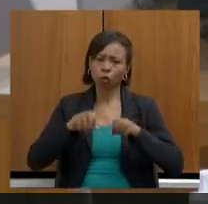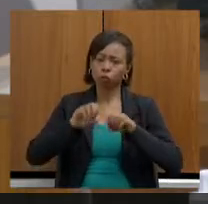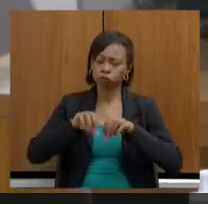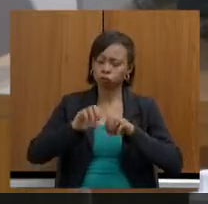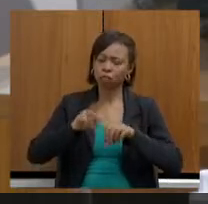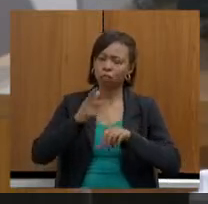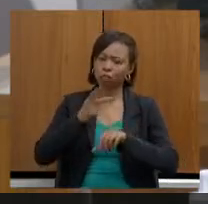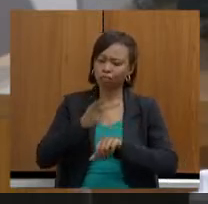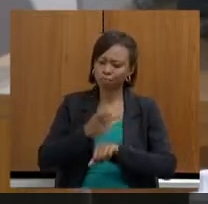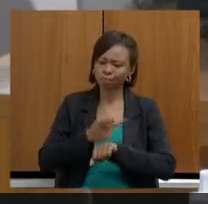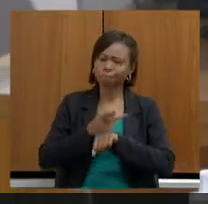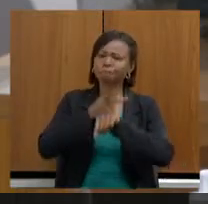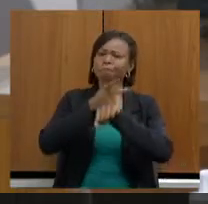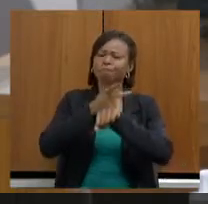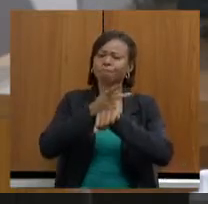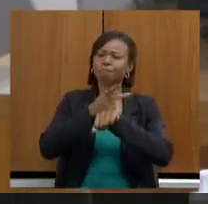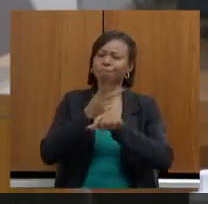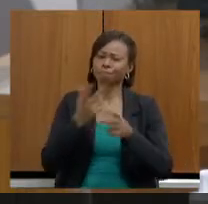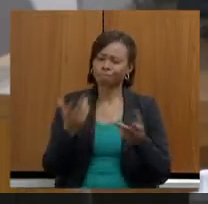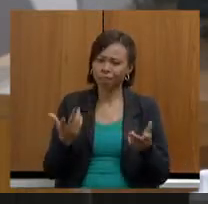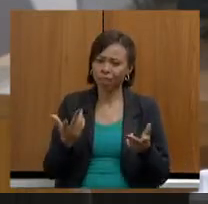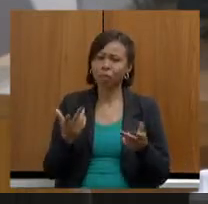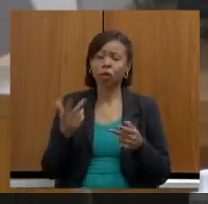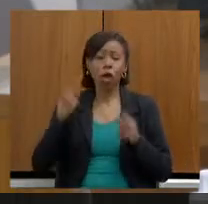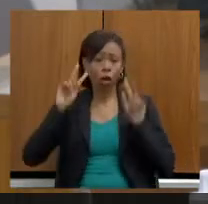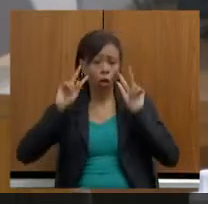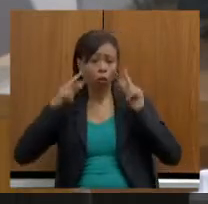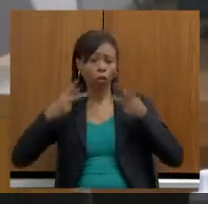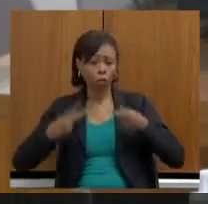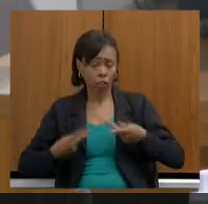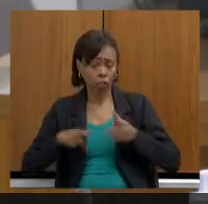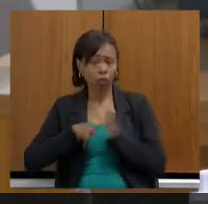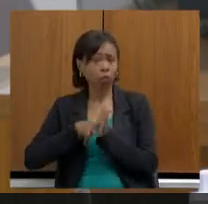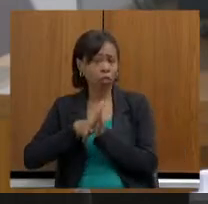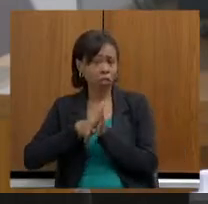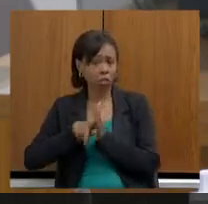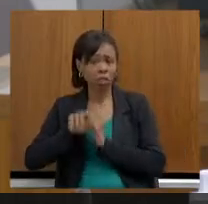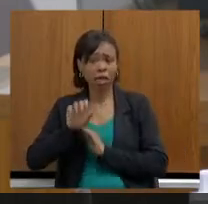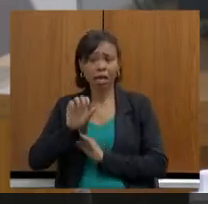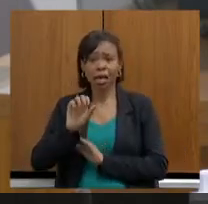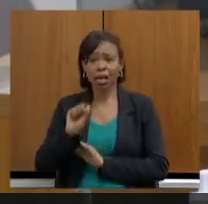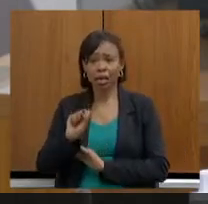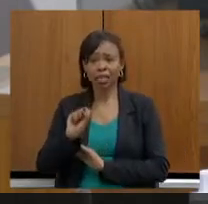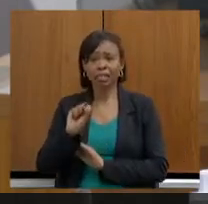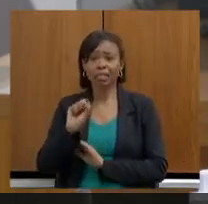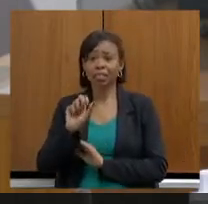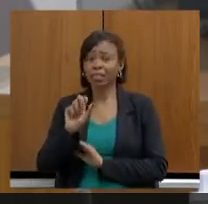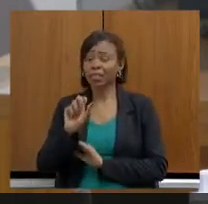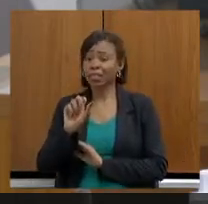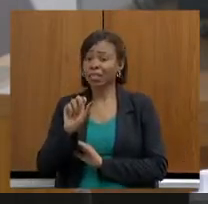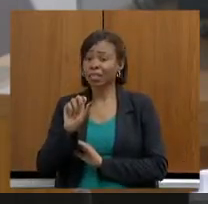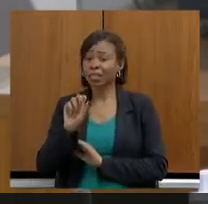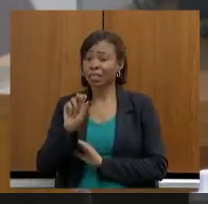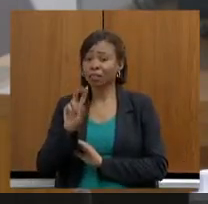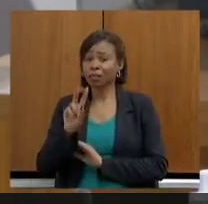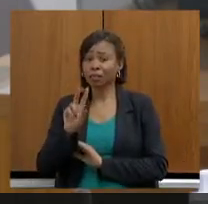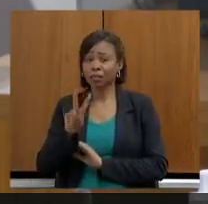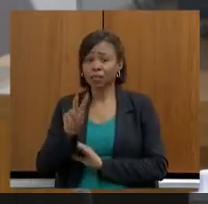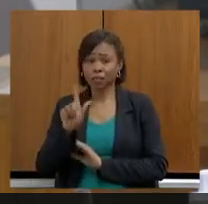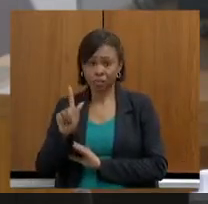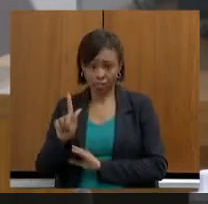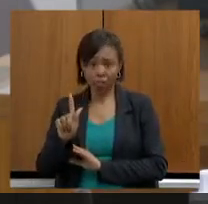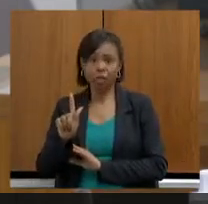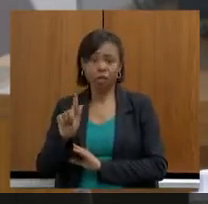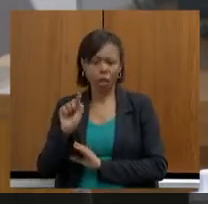premiado não só é reconhecido pelas pesquisas da FGV que é uma instituição de renome Duran o anos